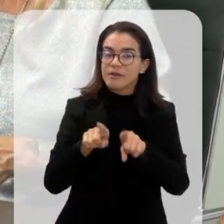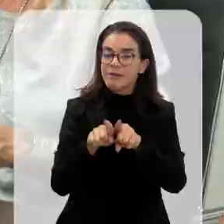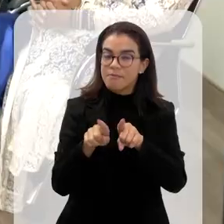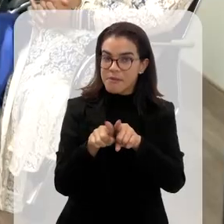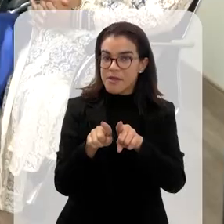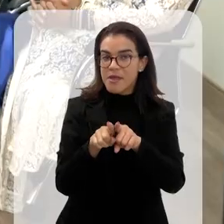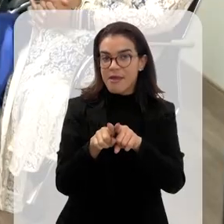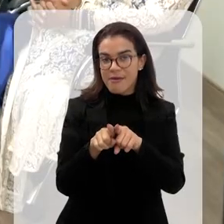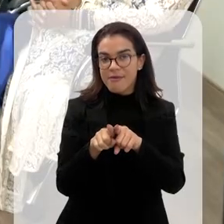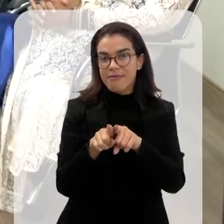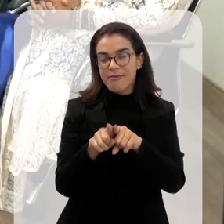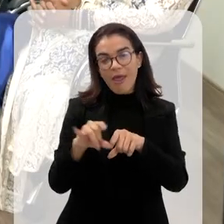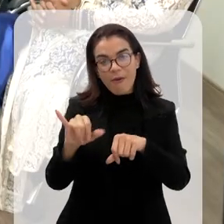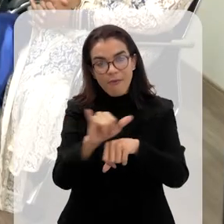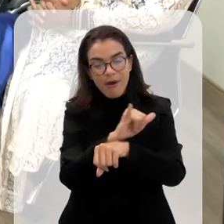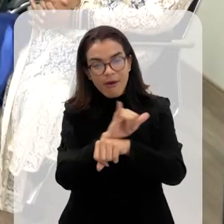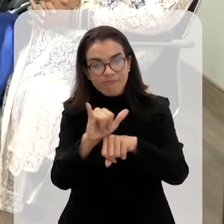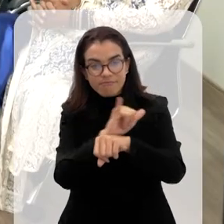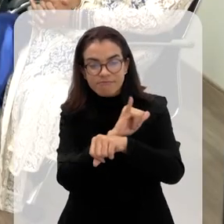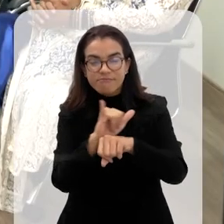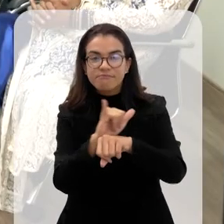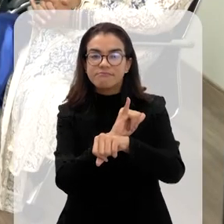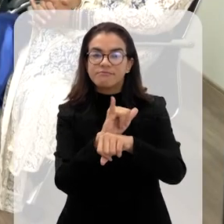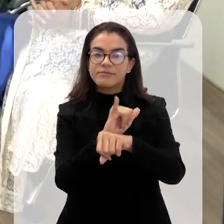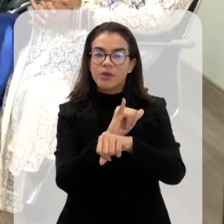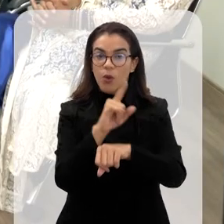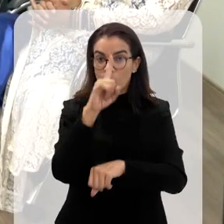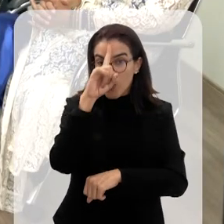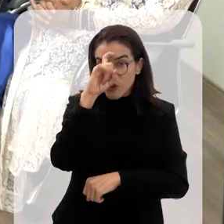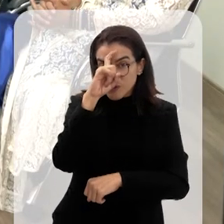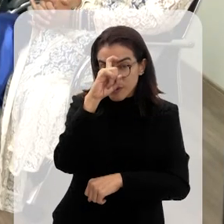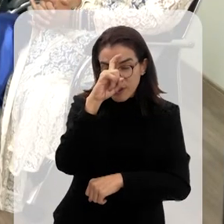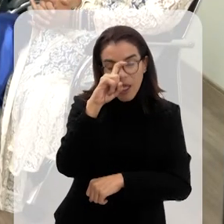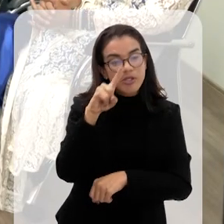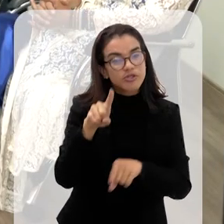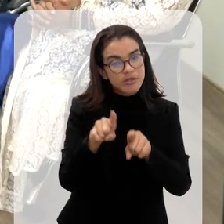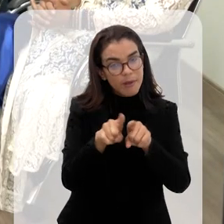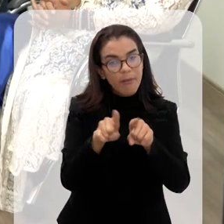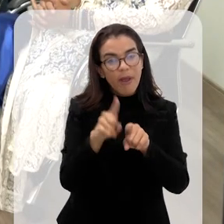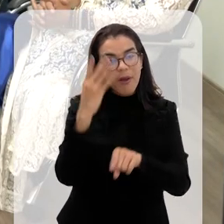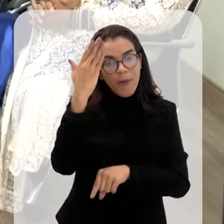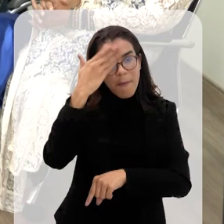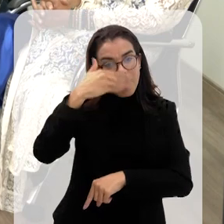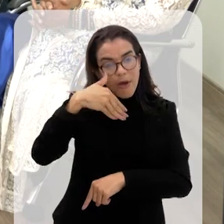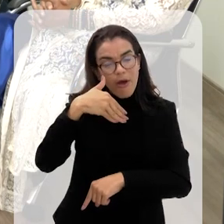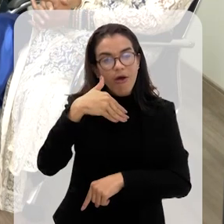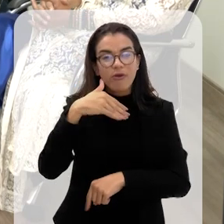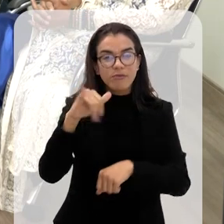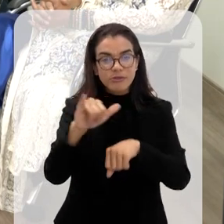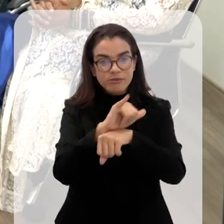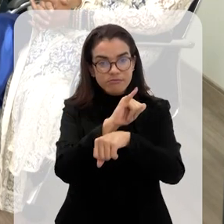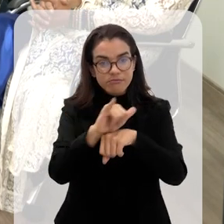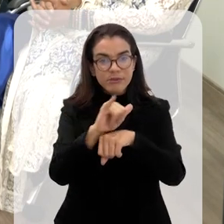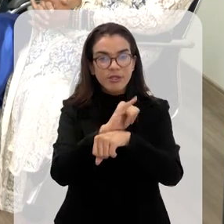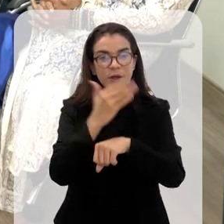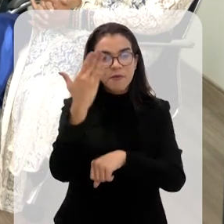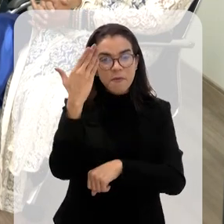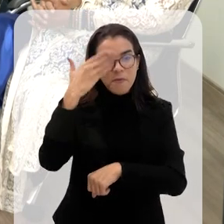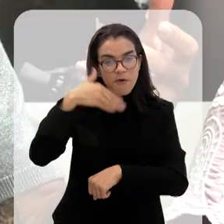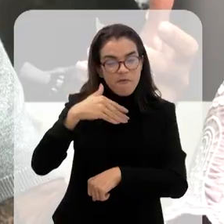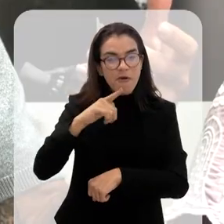porta do enfrentamento. Certo. Os hospitais e as clínicas, eles são uma porta do